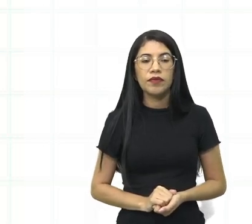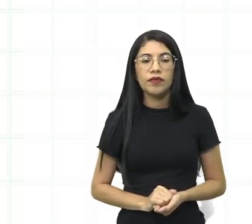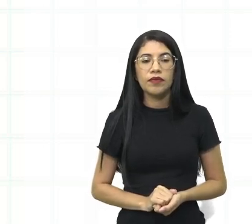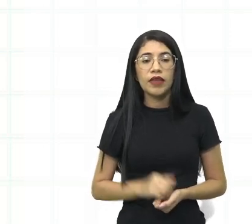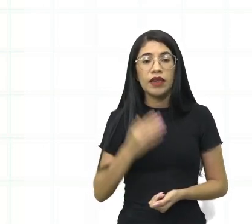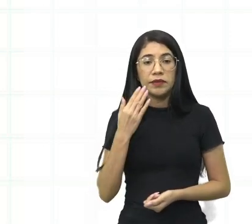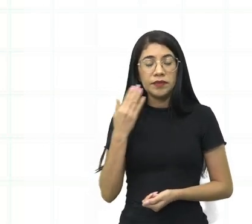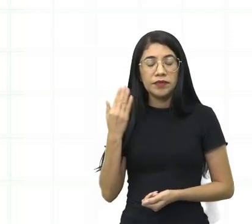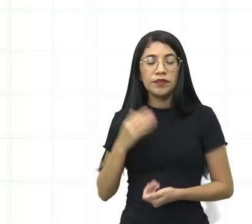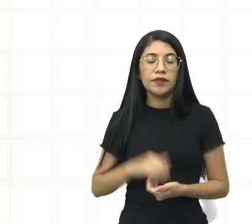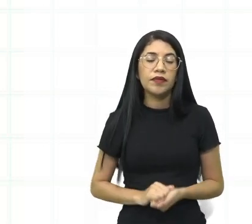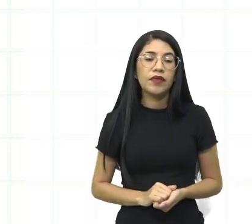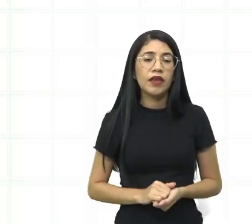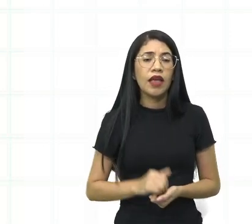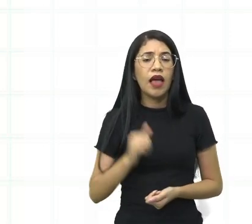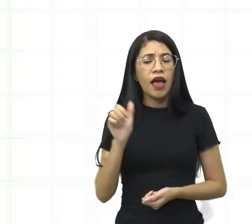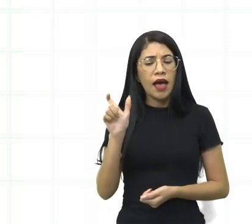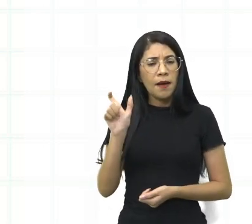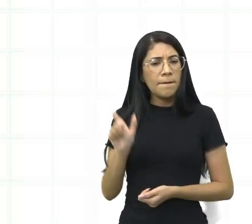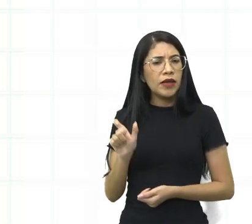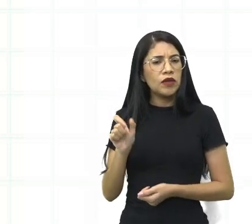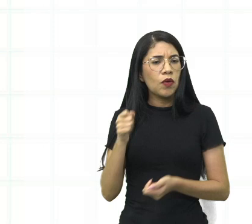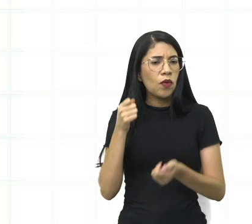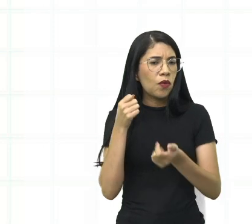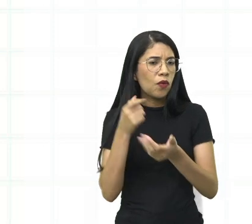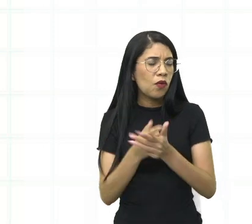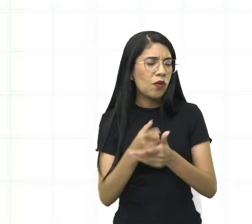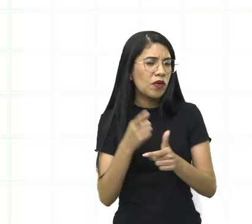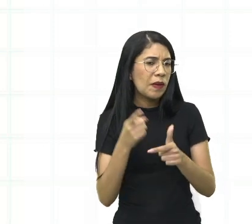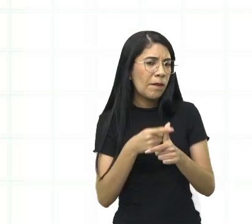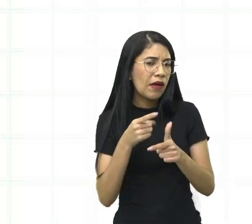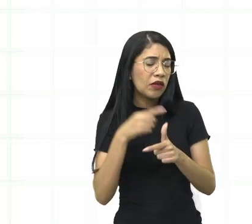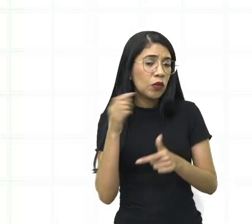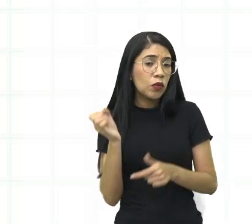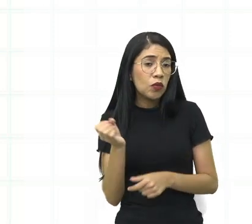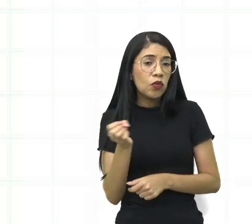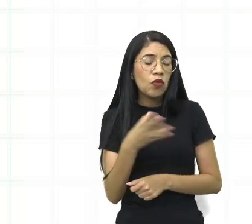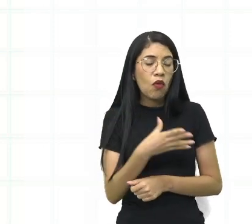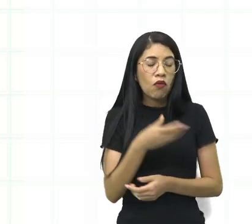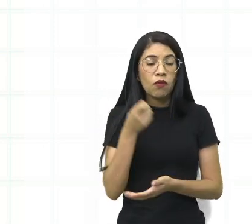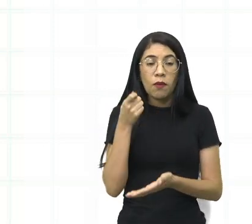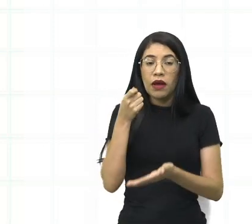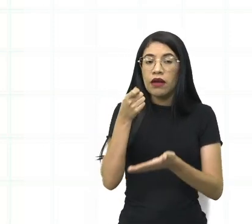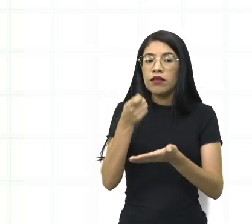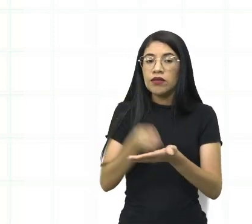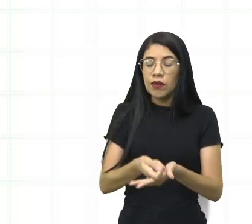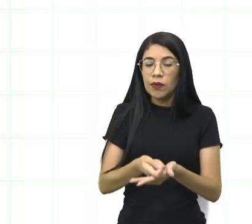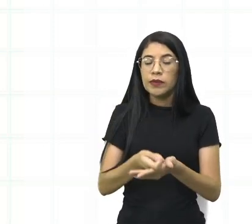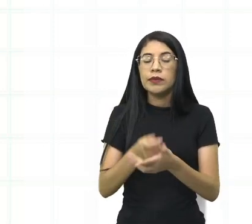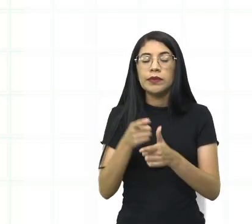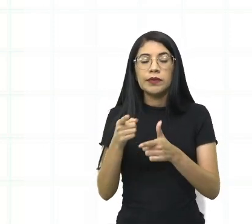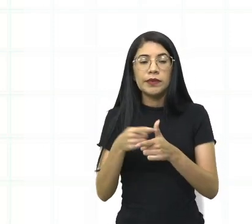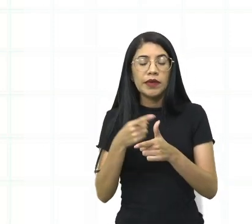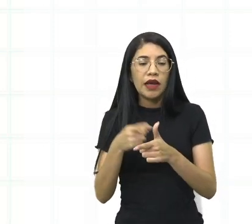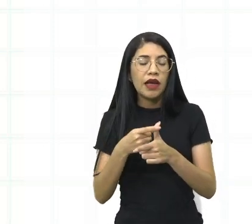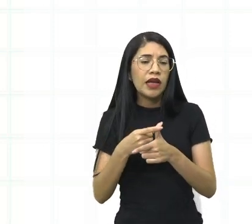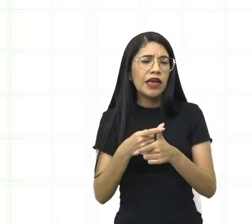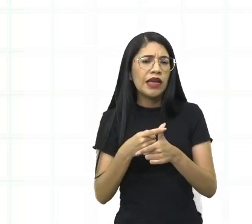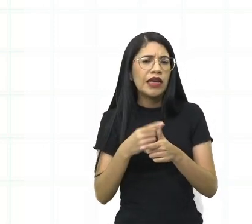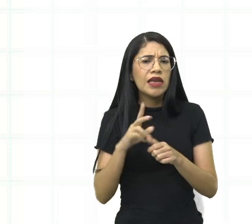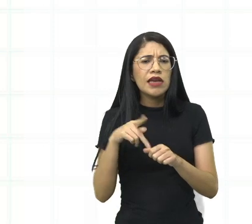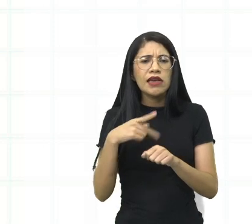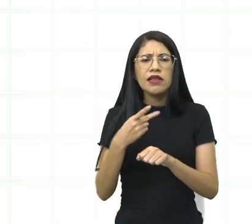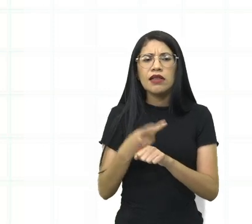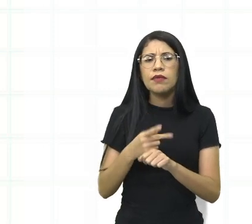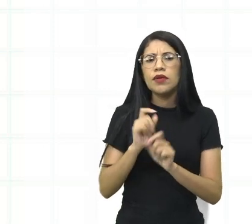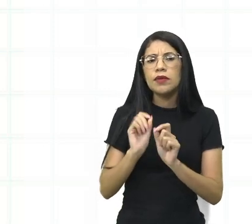só, então a pessoa foi lá, comprou um sapato novinho, pagou por esse sapato e aí o sapato começou a fazer